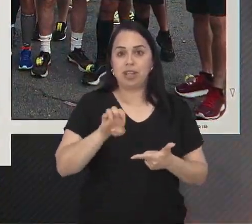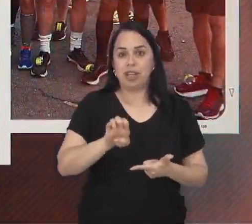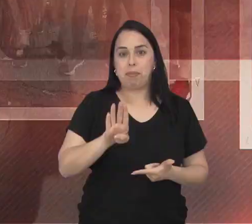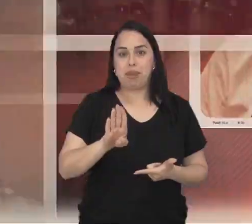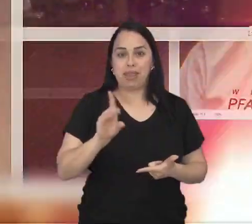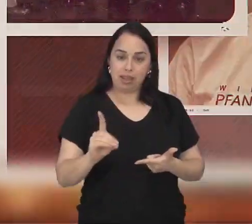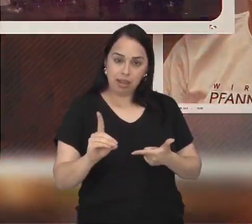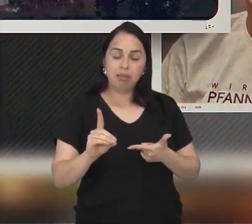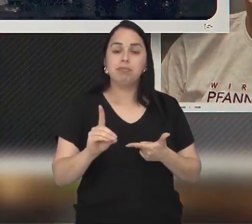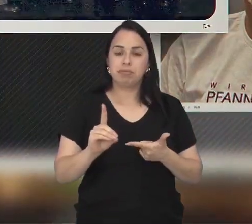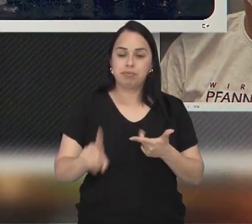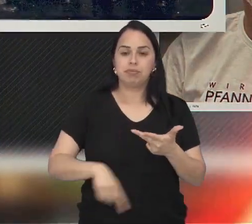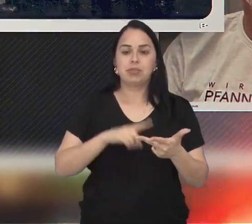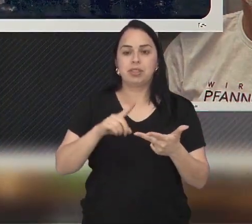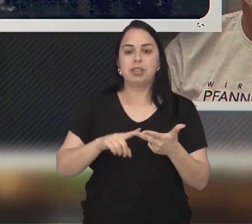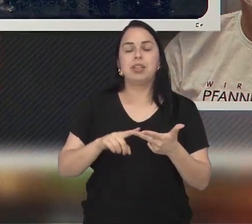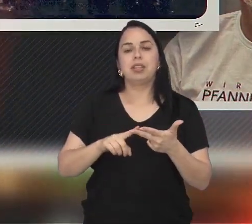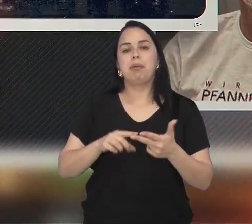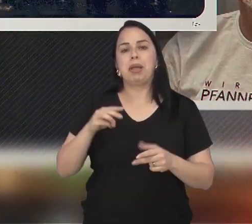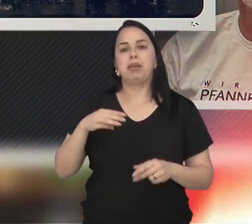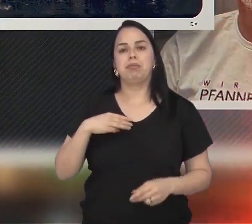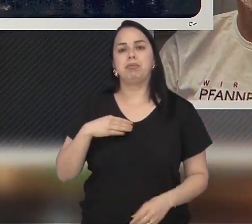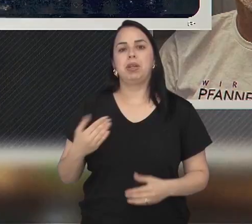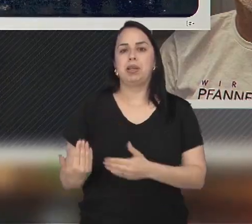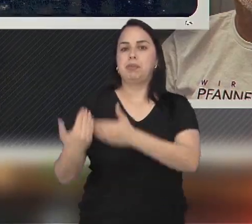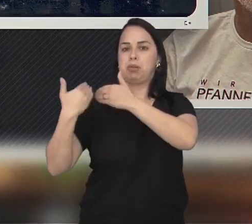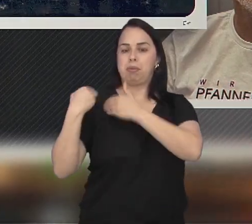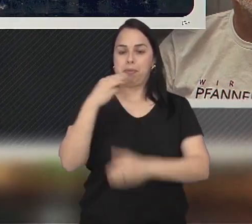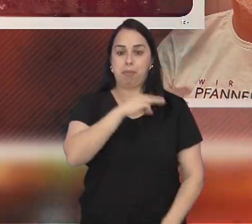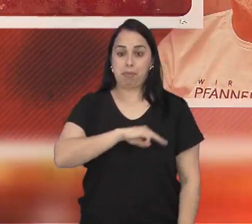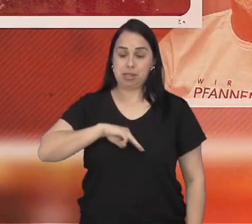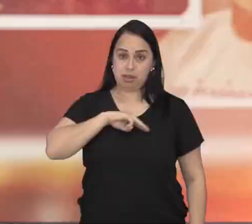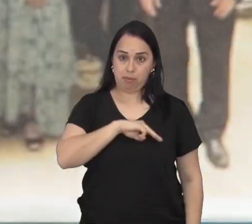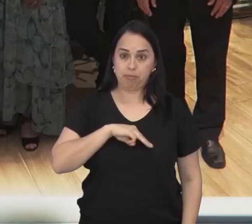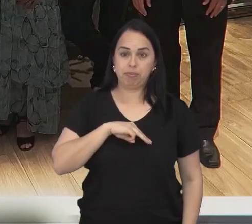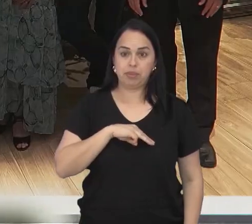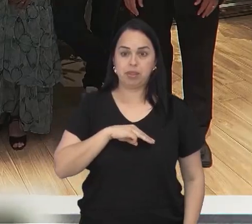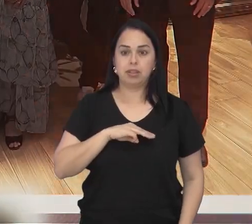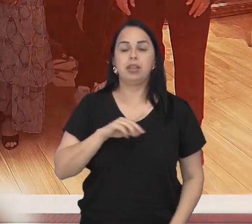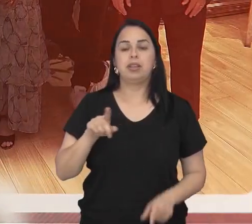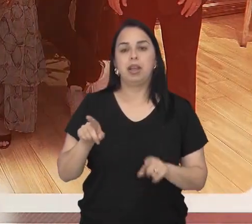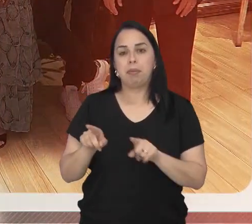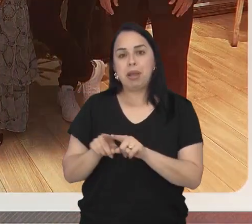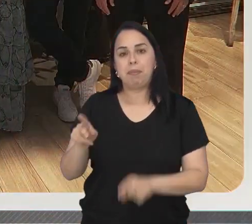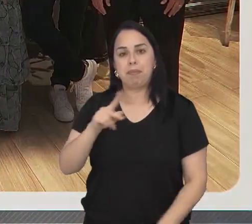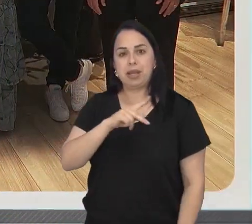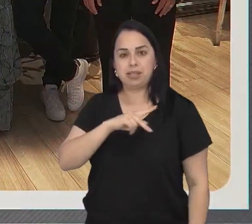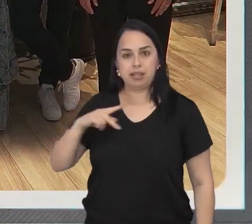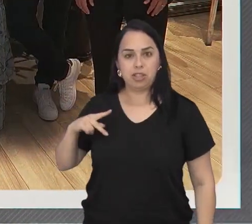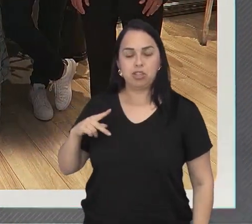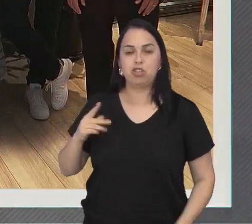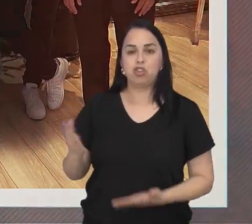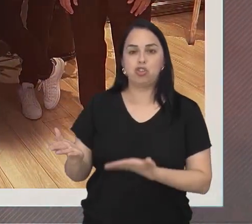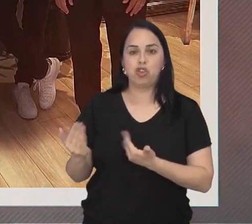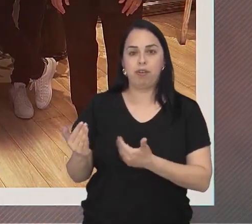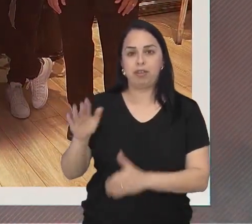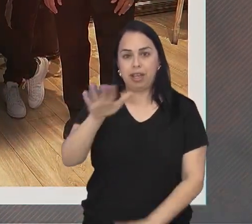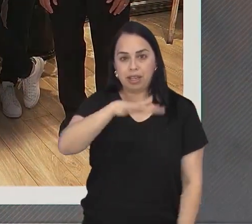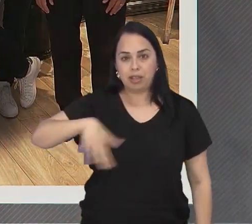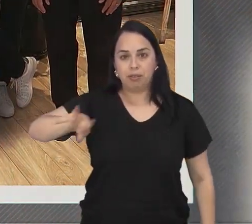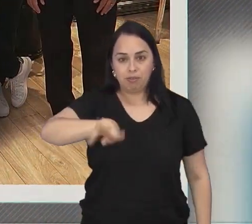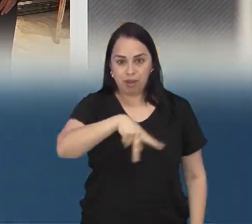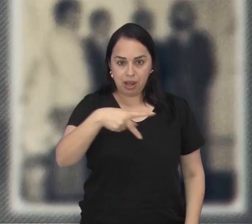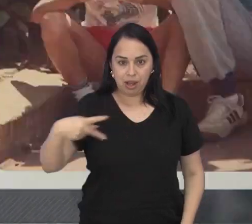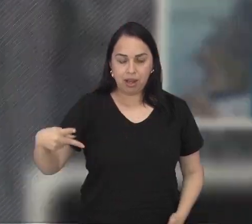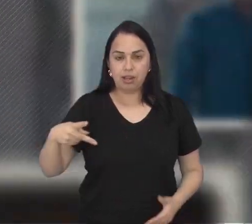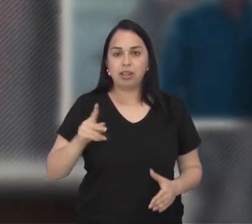de jovens na escola dominical e ministro de missões. Ele ainda foi presidente dos Jovens do Vale do Paraíba e